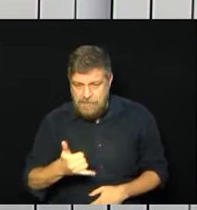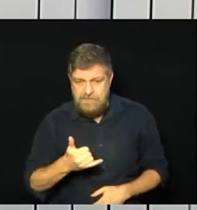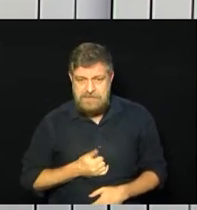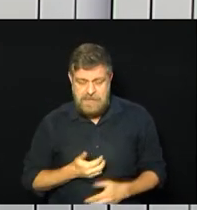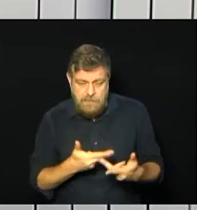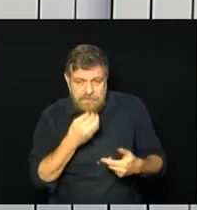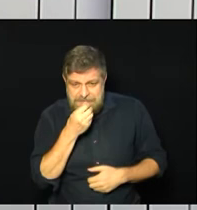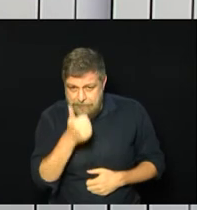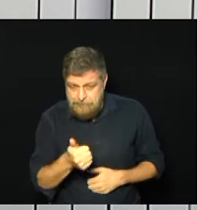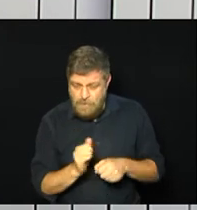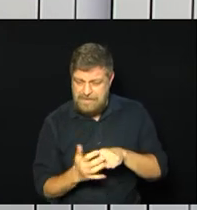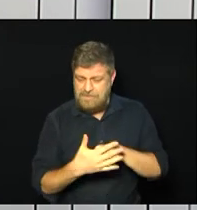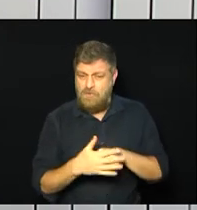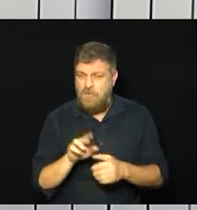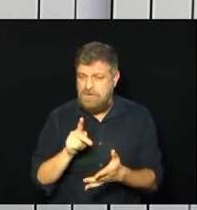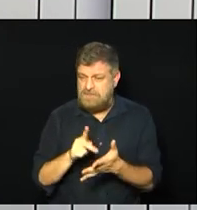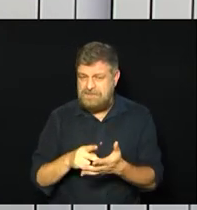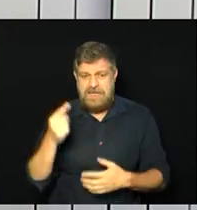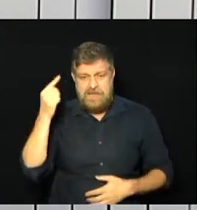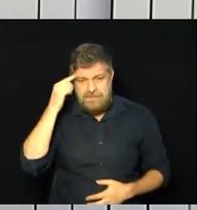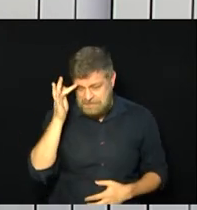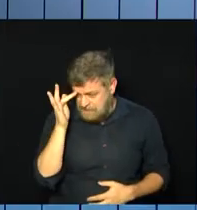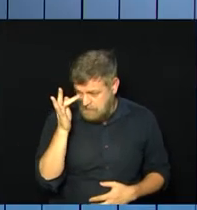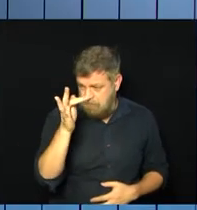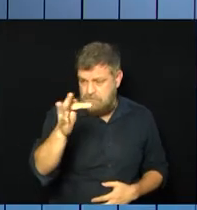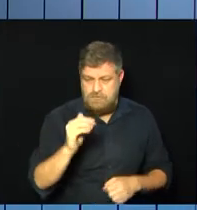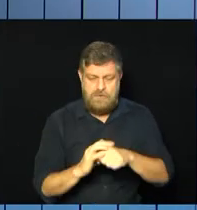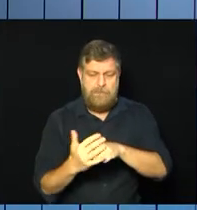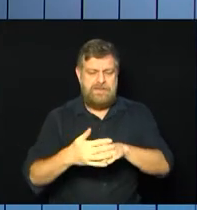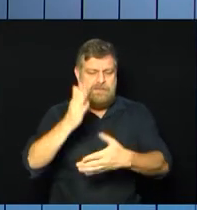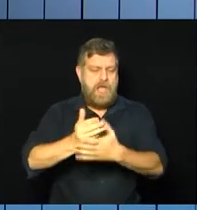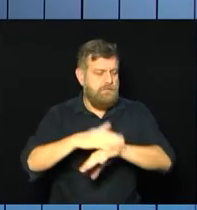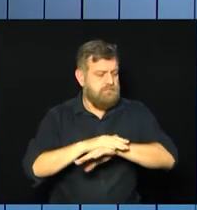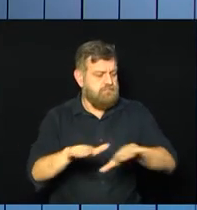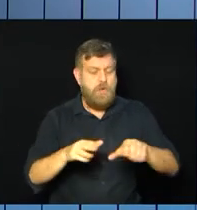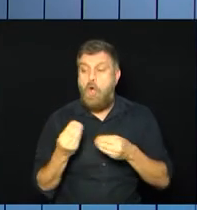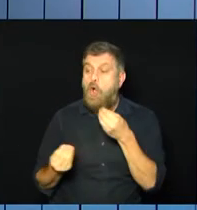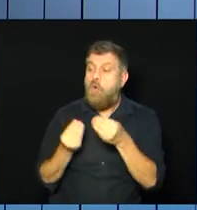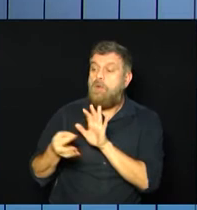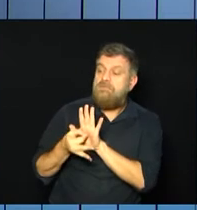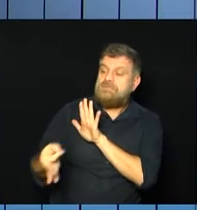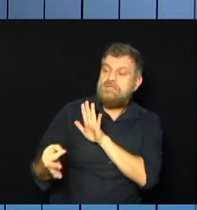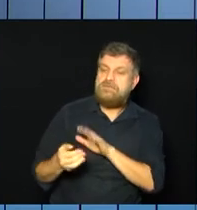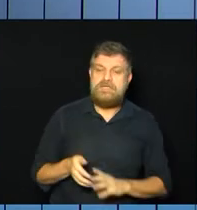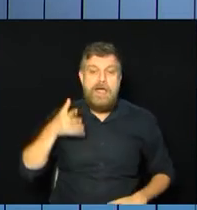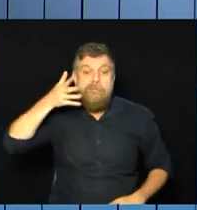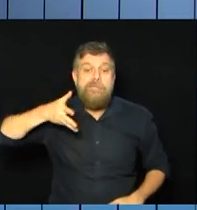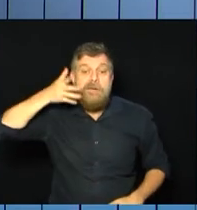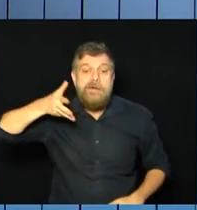extrair algo, ou realmente é pensar em um futuro sem pandemia? Como é que você analisa esses dois